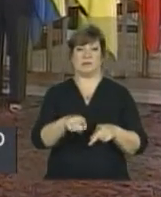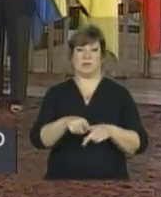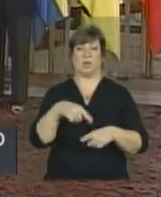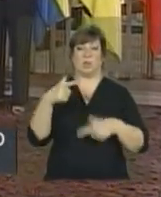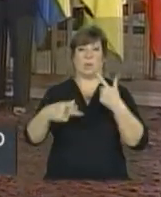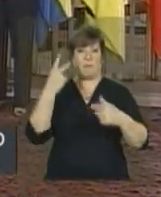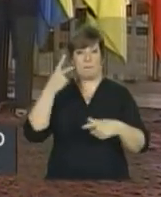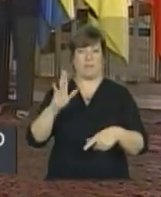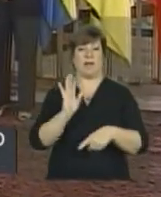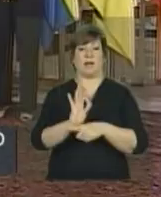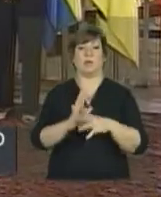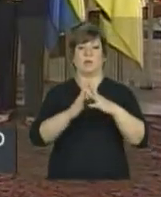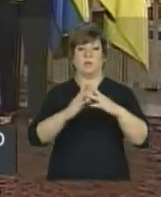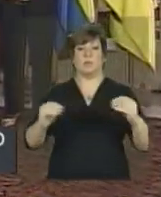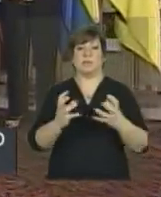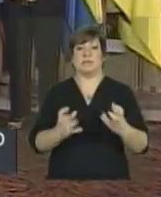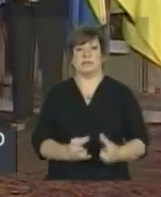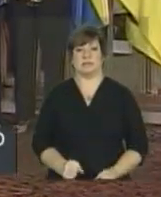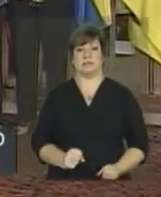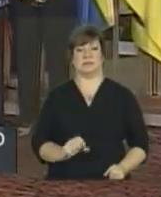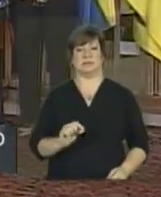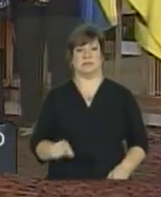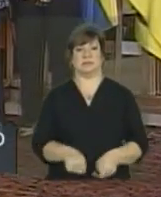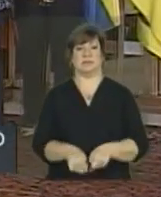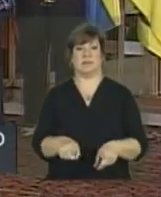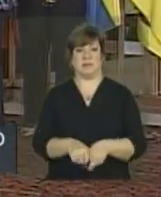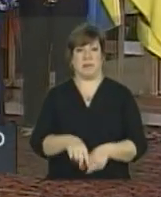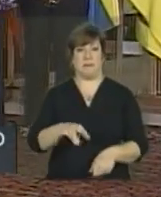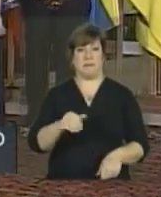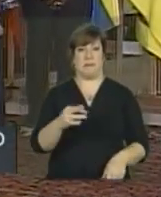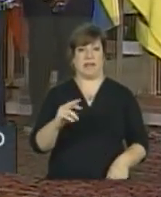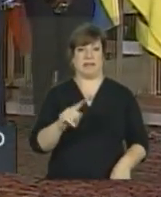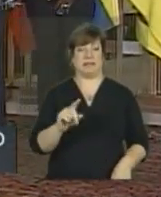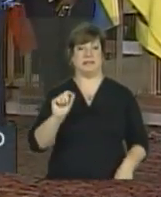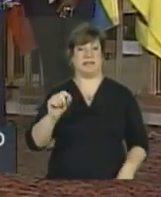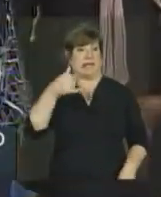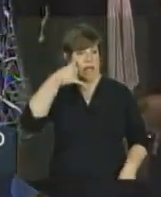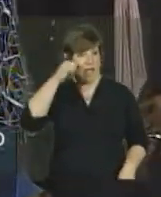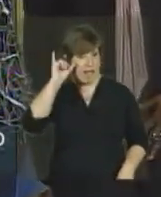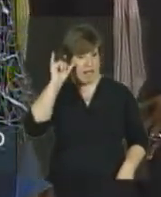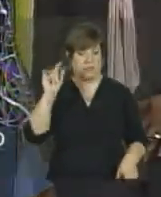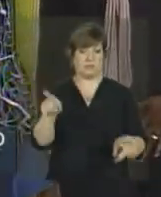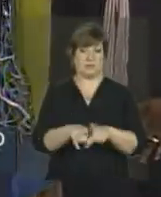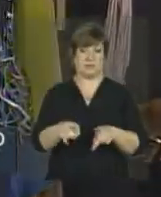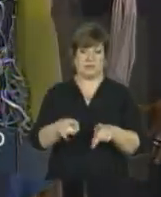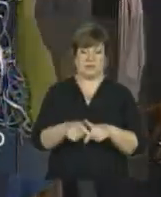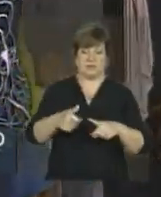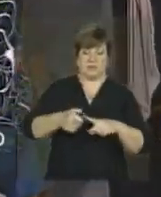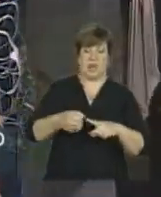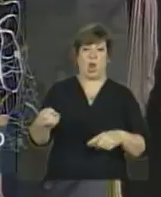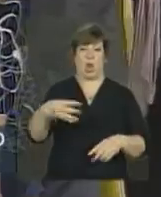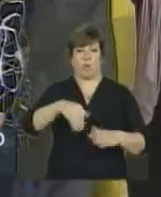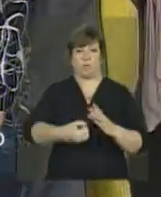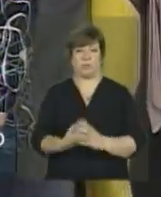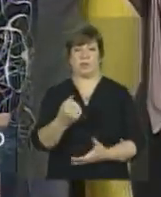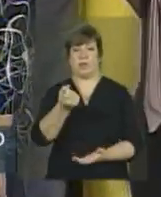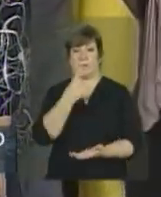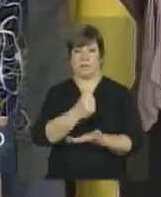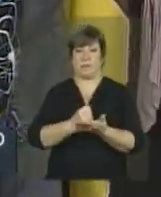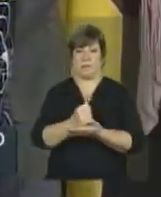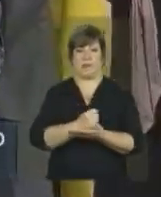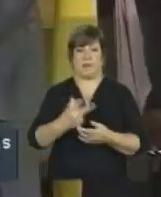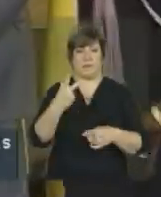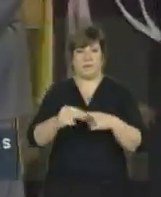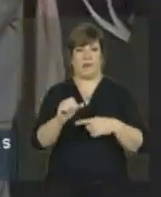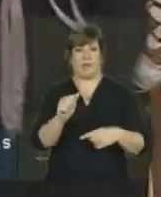desertificação, melhoramento genético de matrizes de gado, sementes, novos plantios e medicamento contra a AIDS.